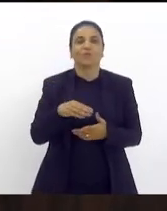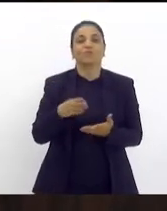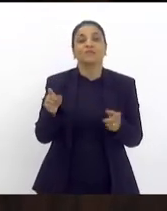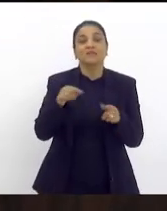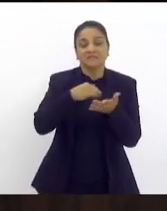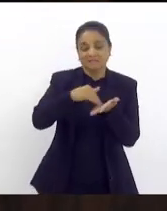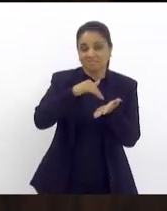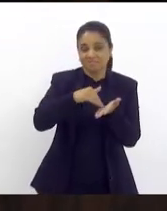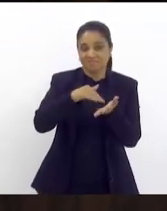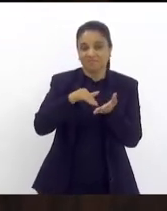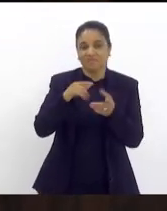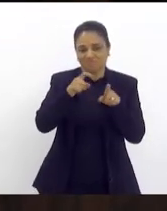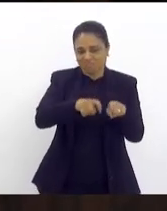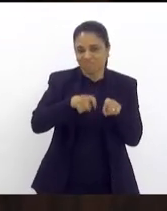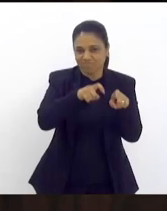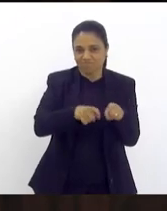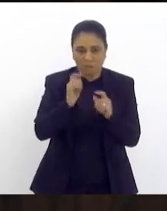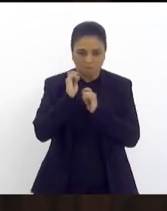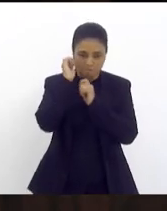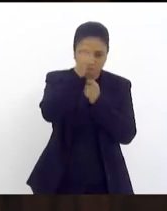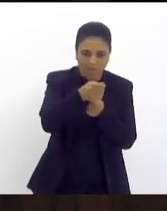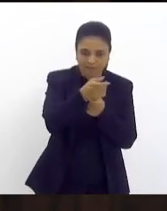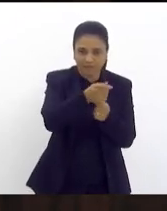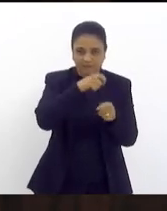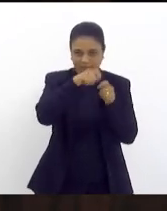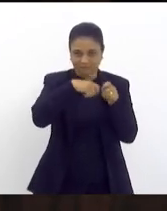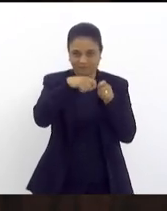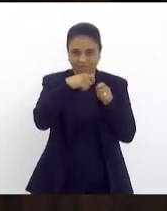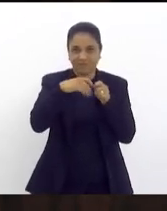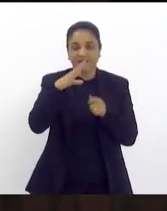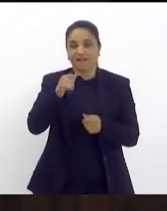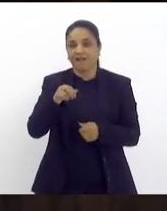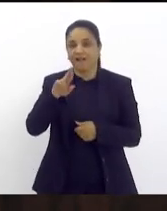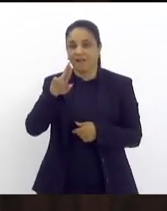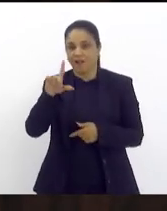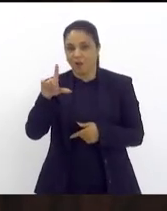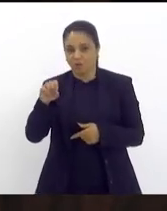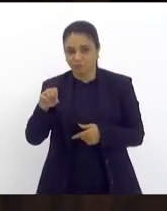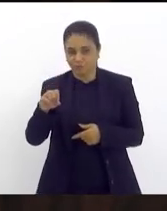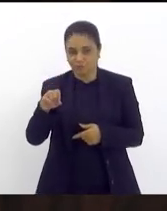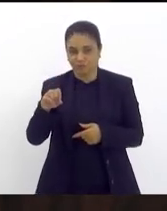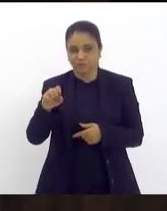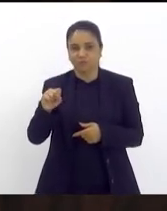Secretário Municipal de Agricultura e Pesca de Itaguaí, Carlos Kiefer.